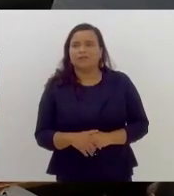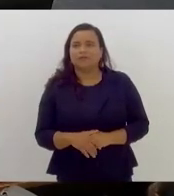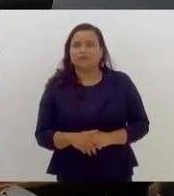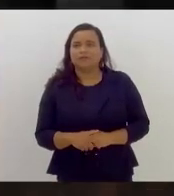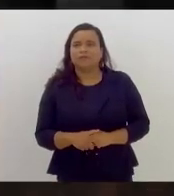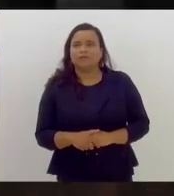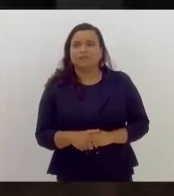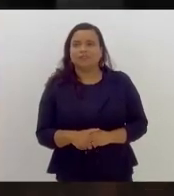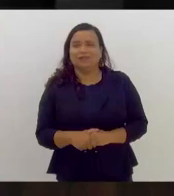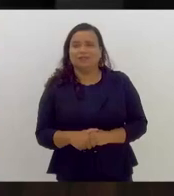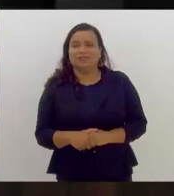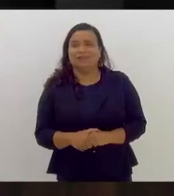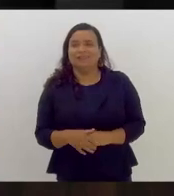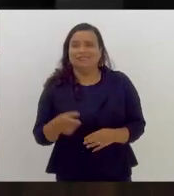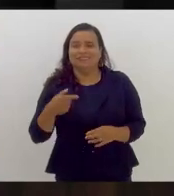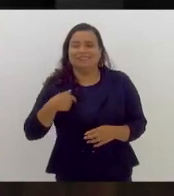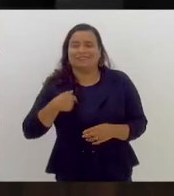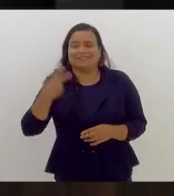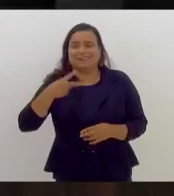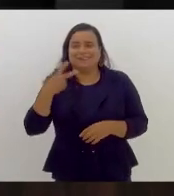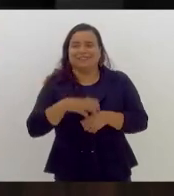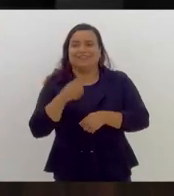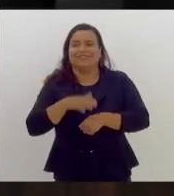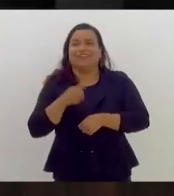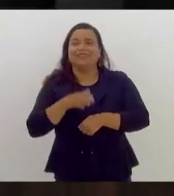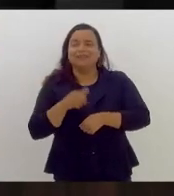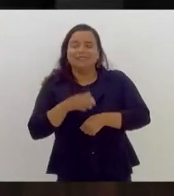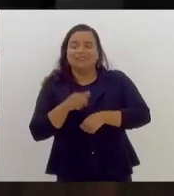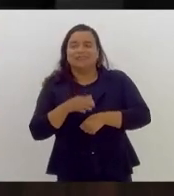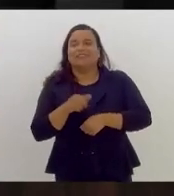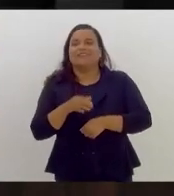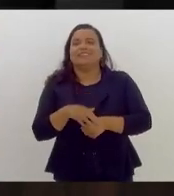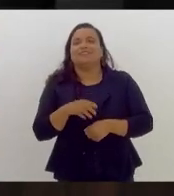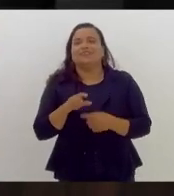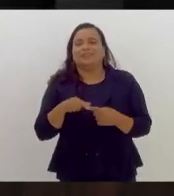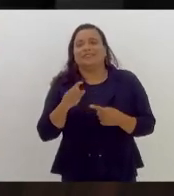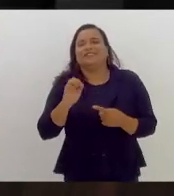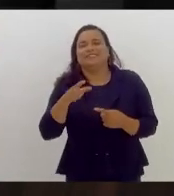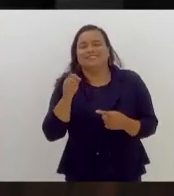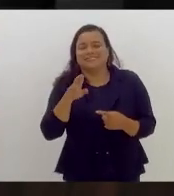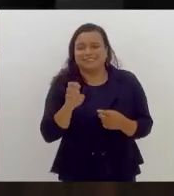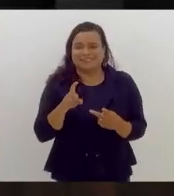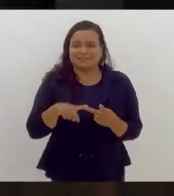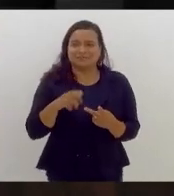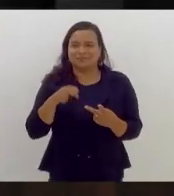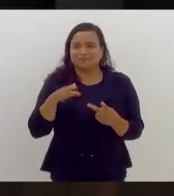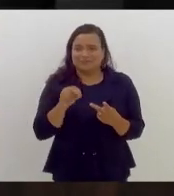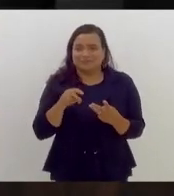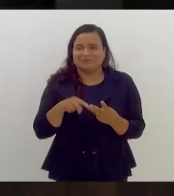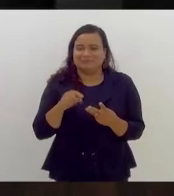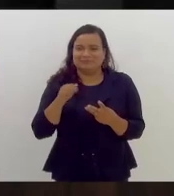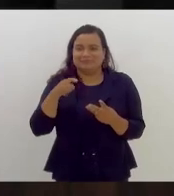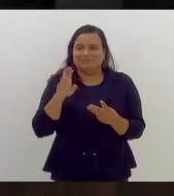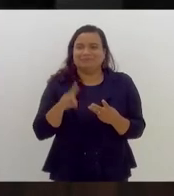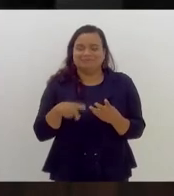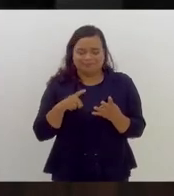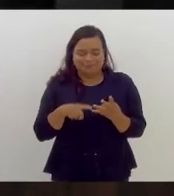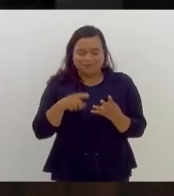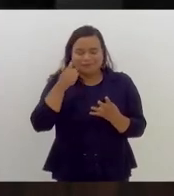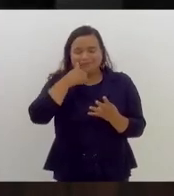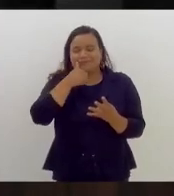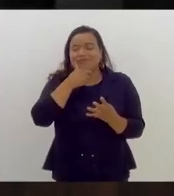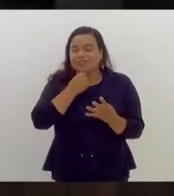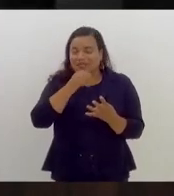A presidência vai proceder à segunda chamada. Alexandre Knoploch, André Correia, Bruno Dauari, delegado Carlos